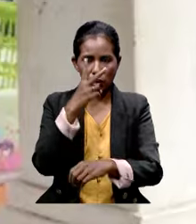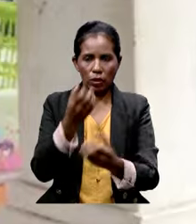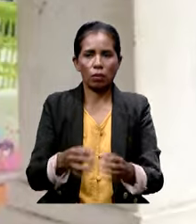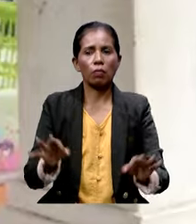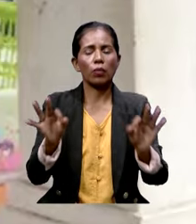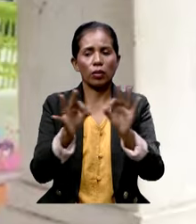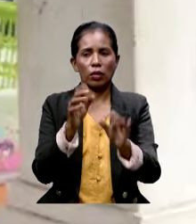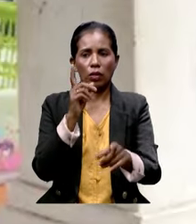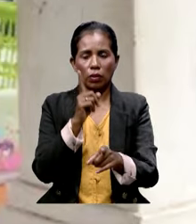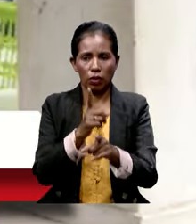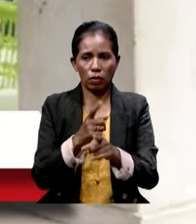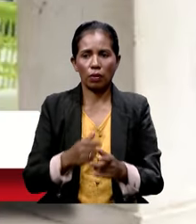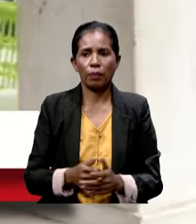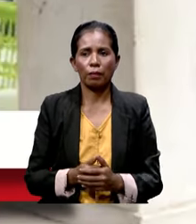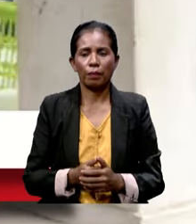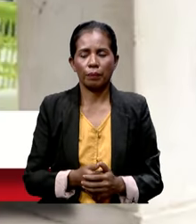Tetes.